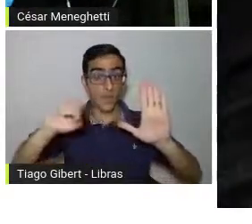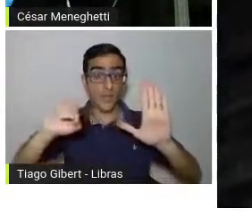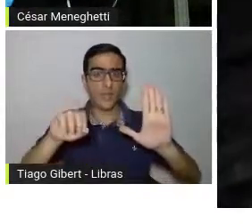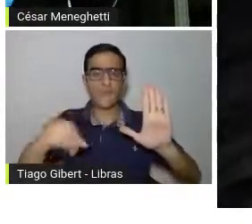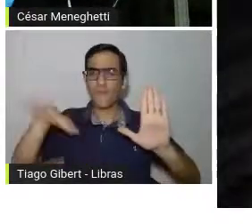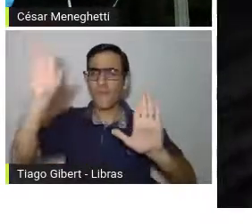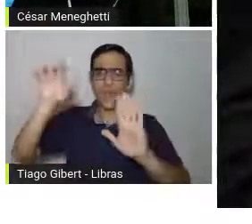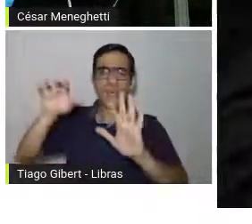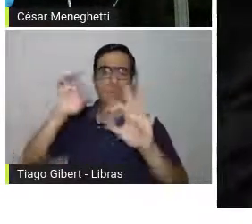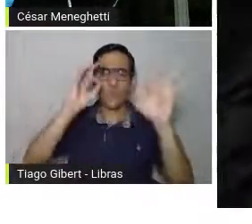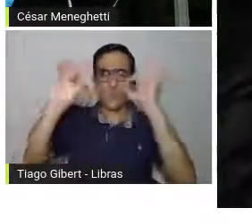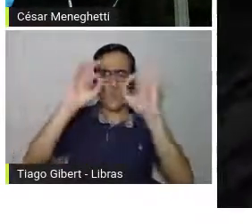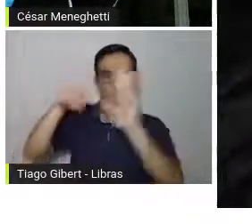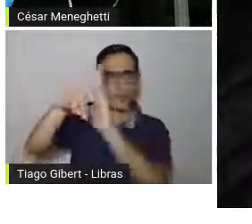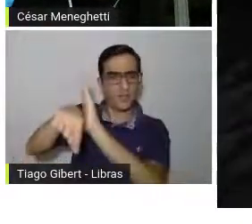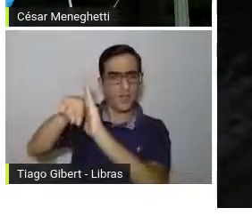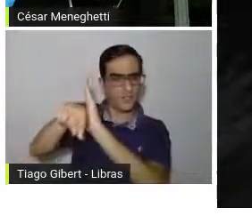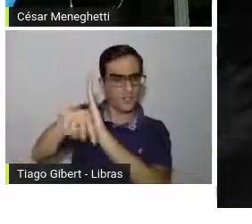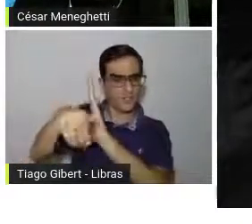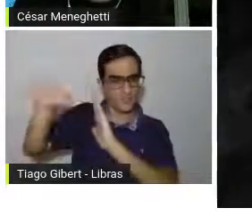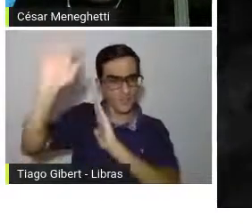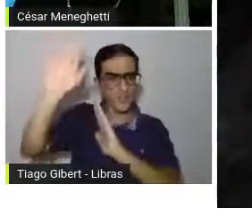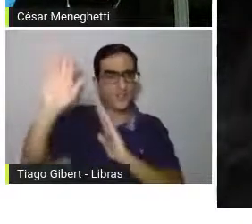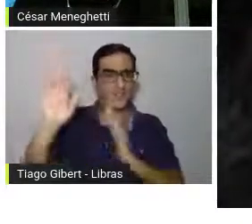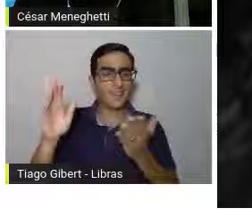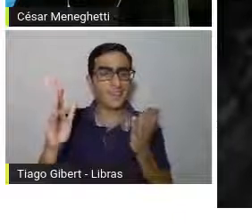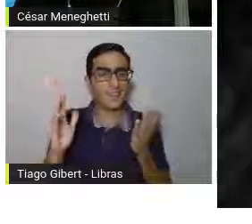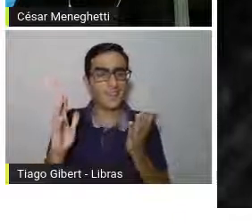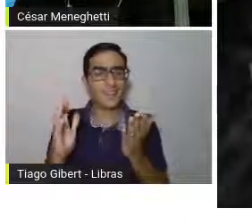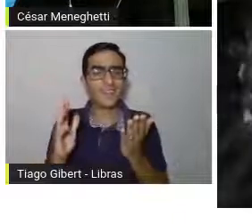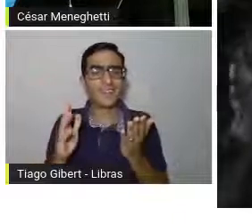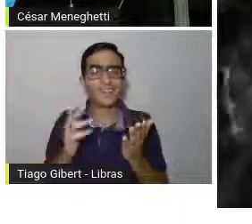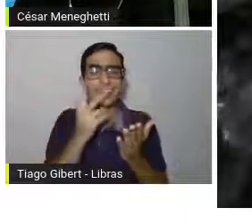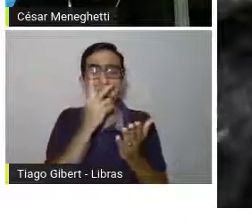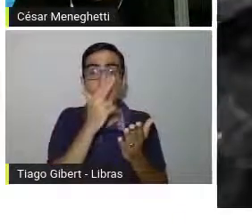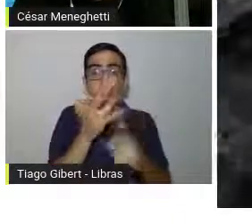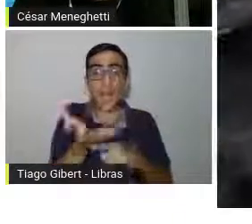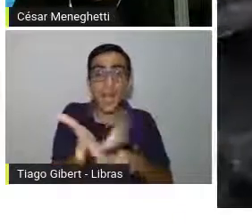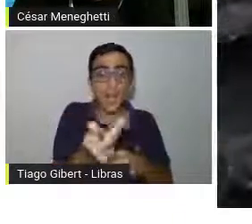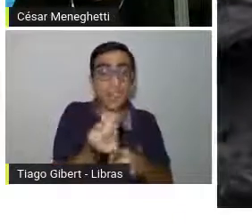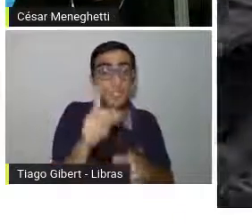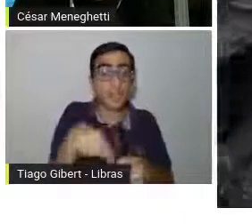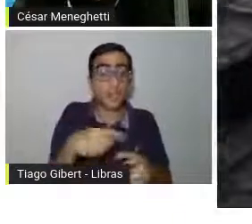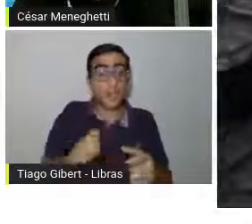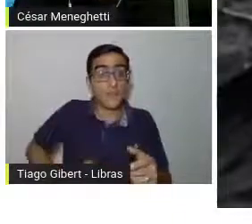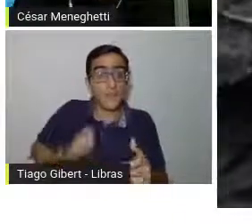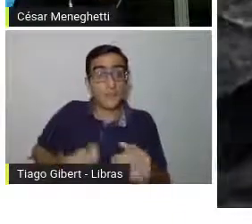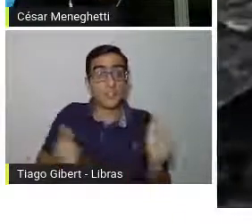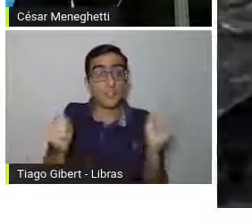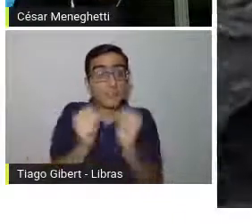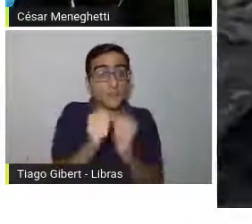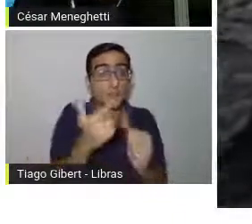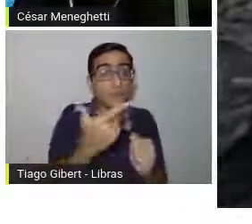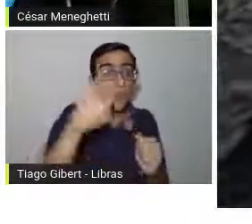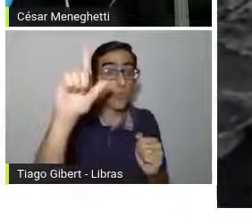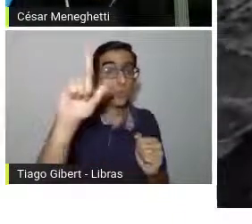outra coisa, porque arte é conviver com o outro, é uma elaboração